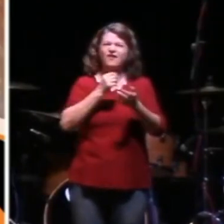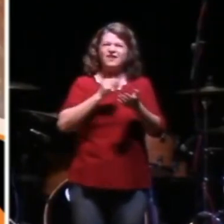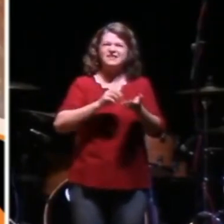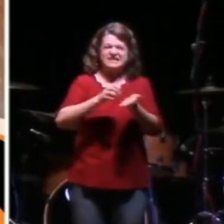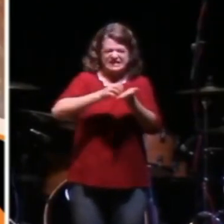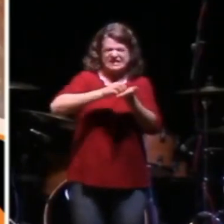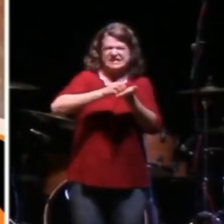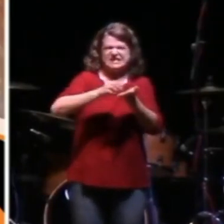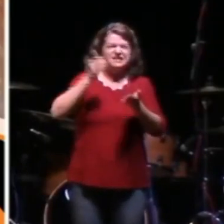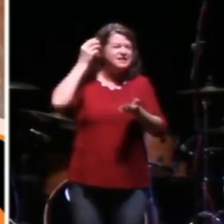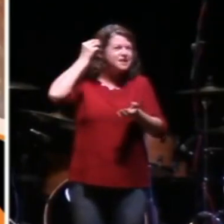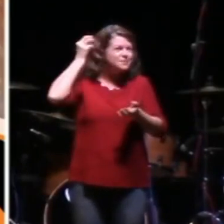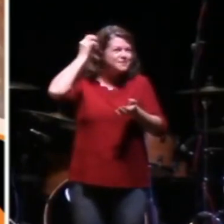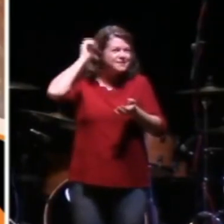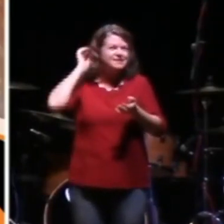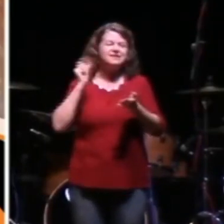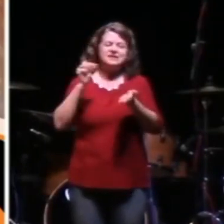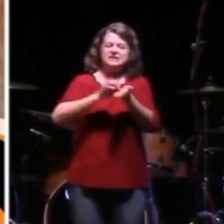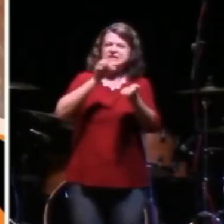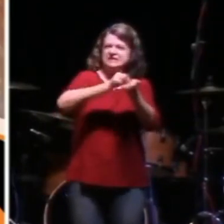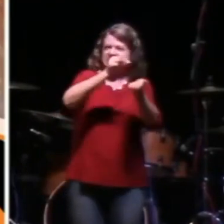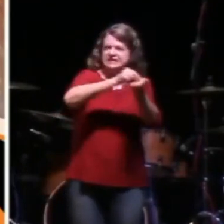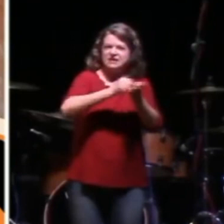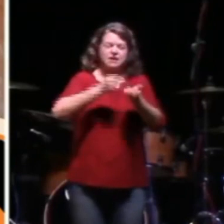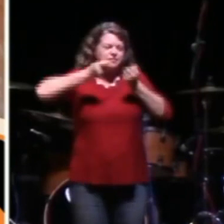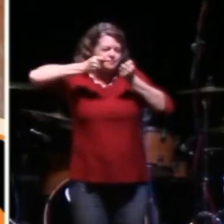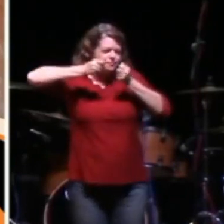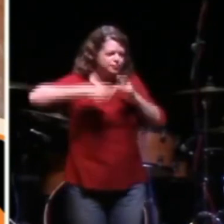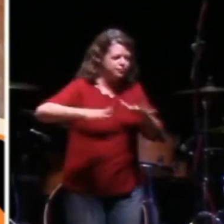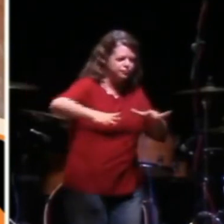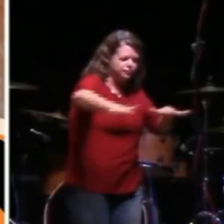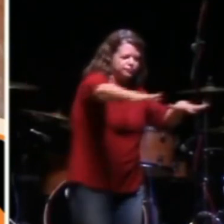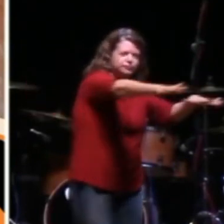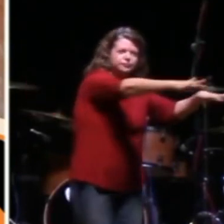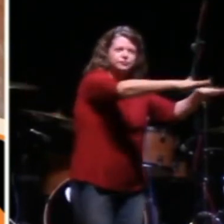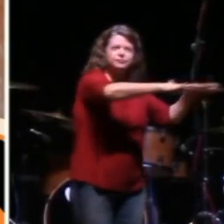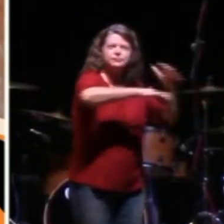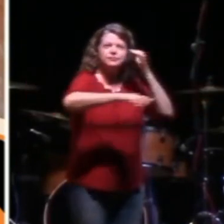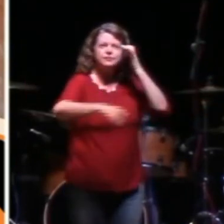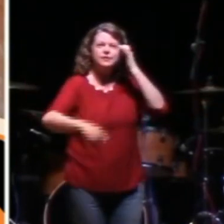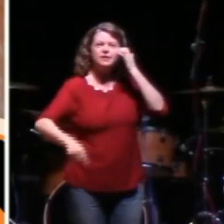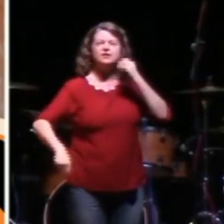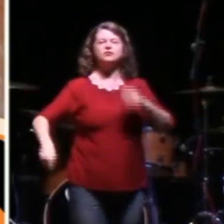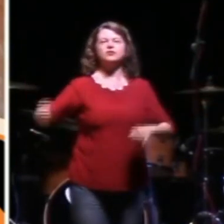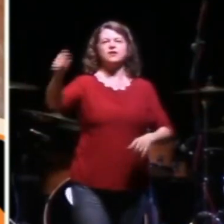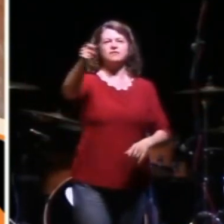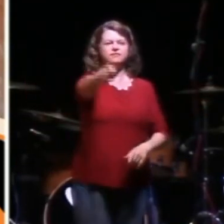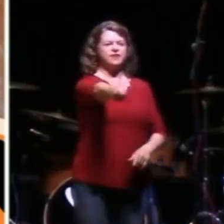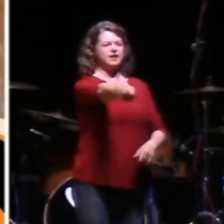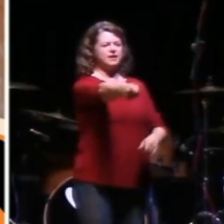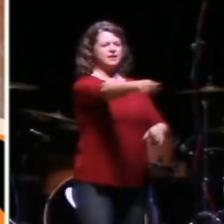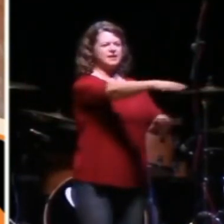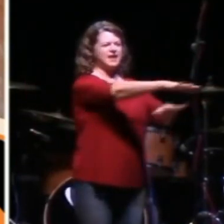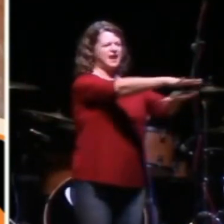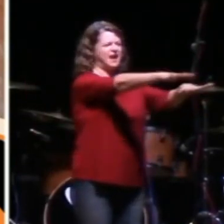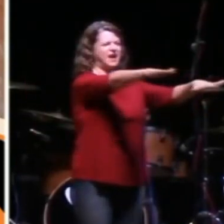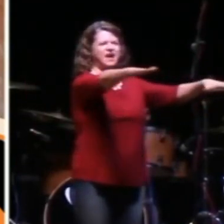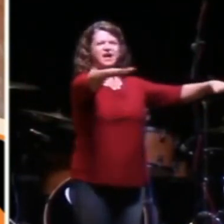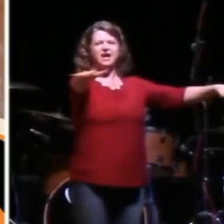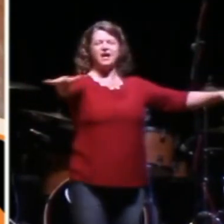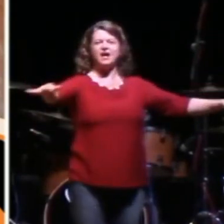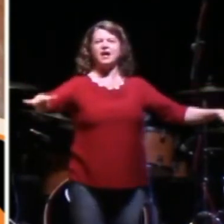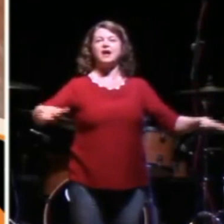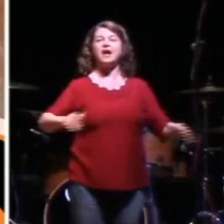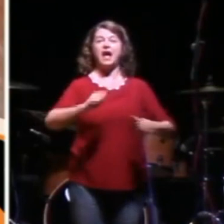fere o pó da terra para que se torne em piolhos por toda a terra do egito assim fizeram e quando arão